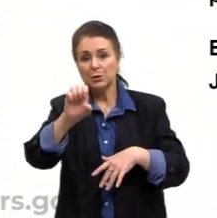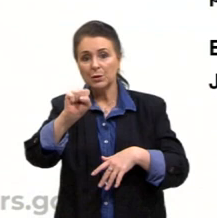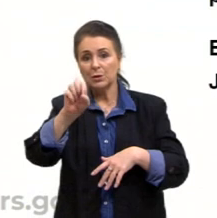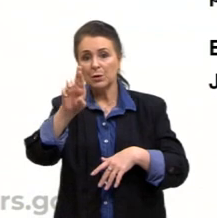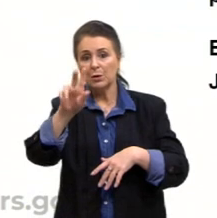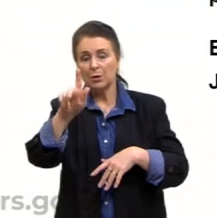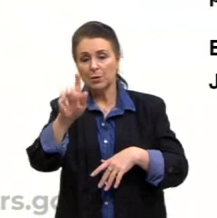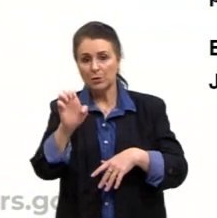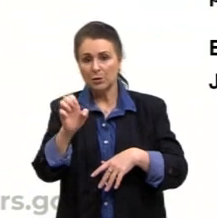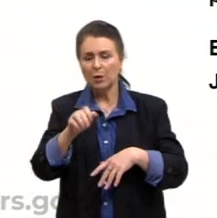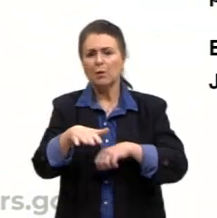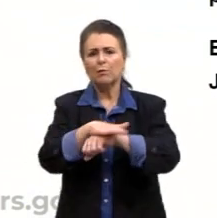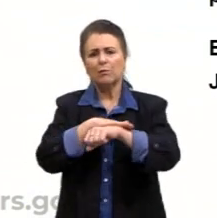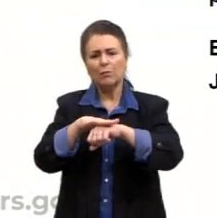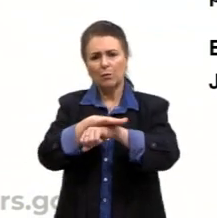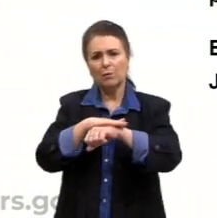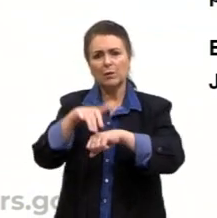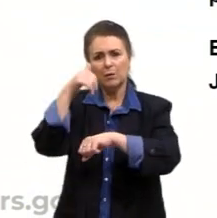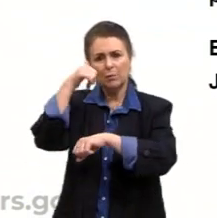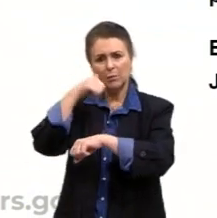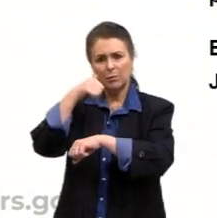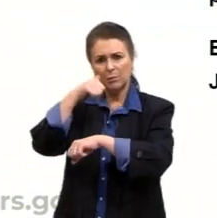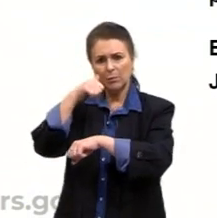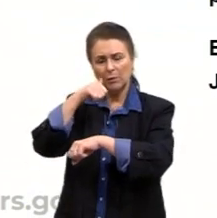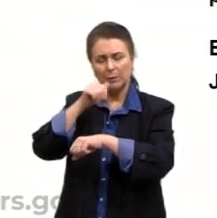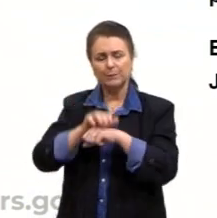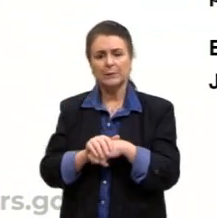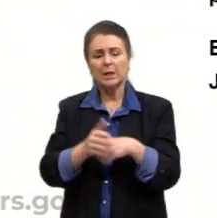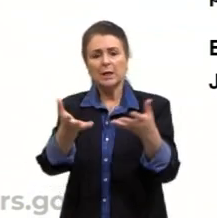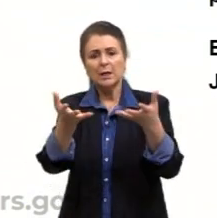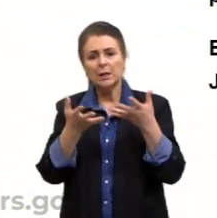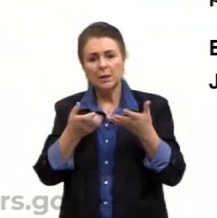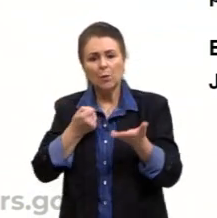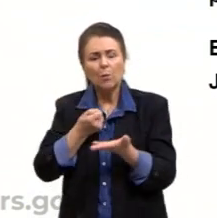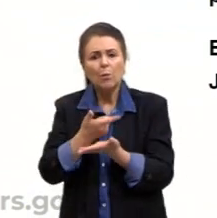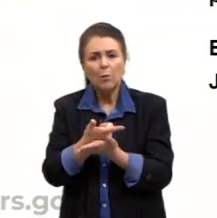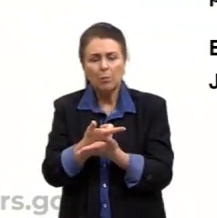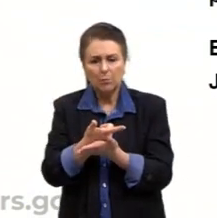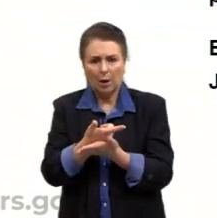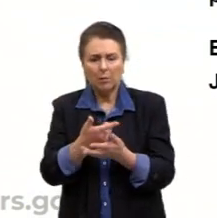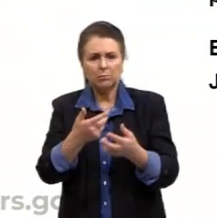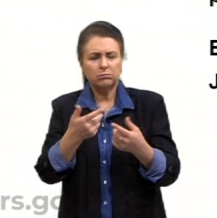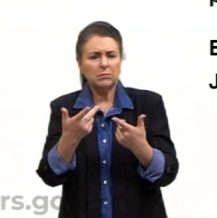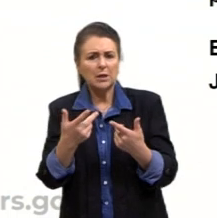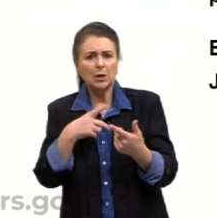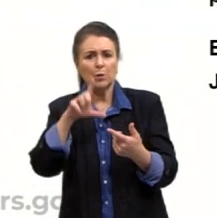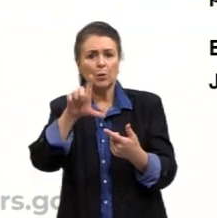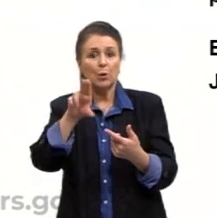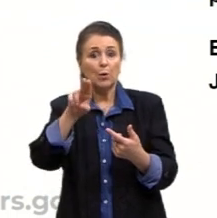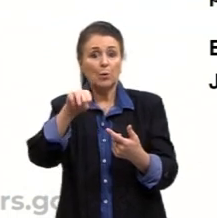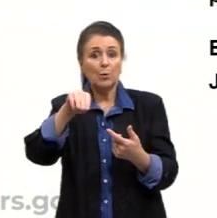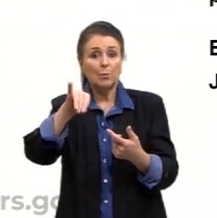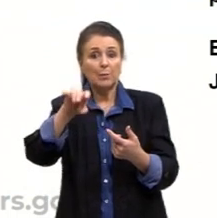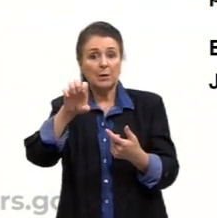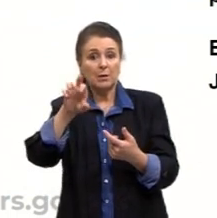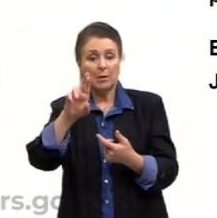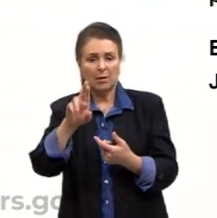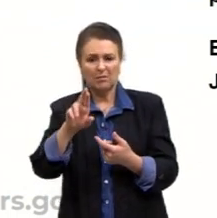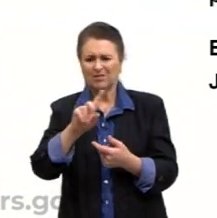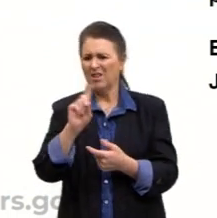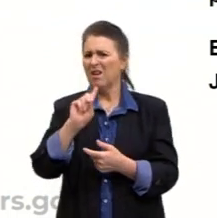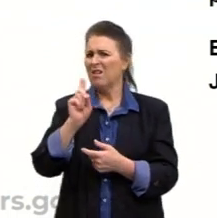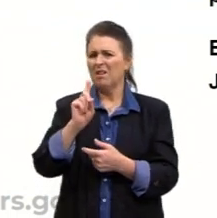Lumière, um dos inventores do cinema. Queria adquirir um aparelho e Lumière desencorajou-o. Disse-lhe